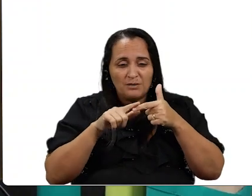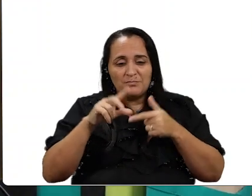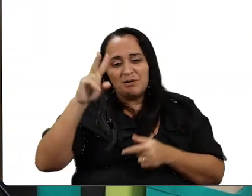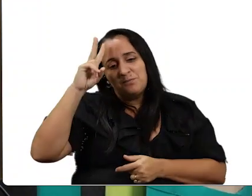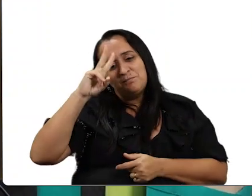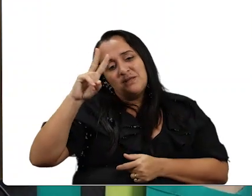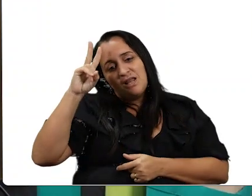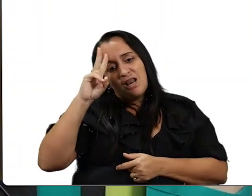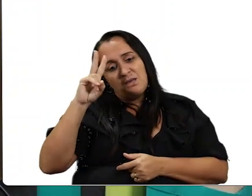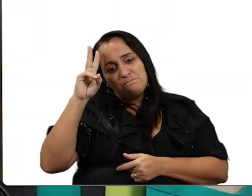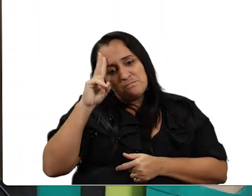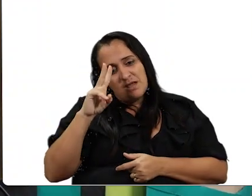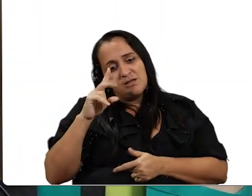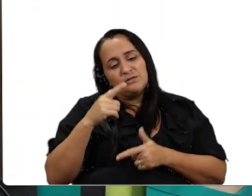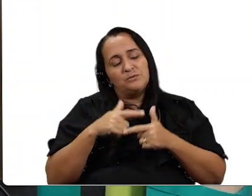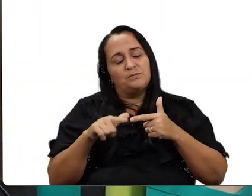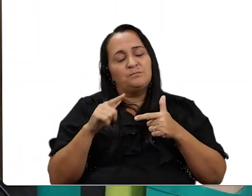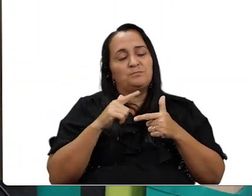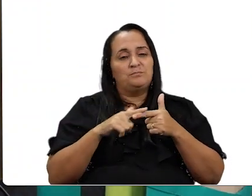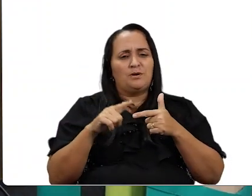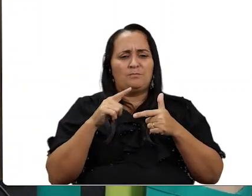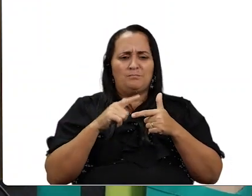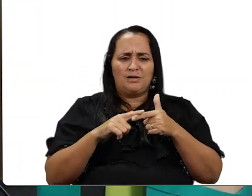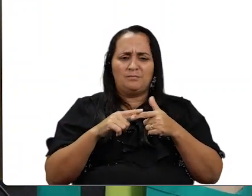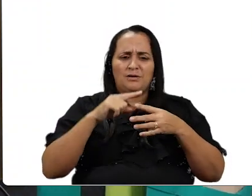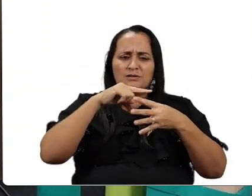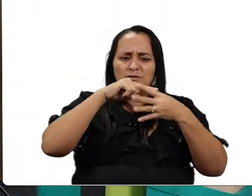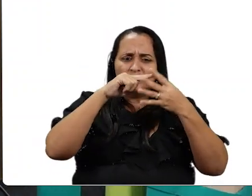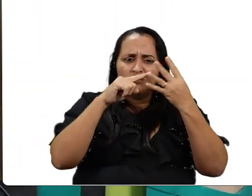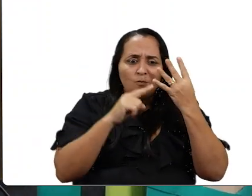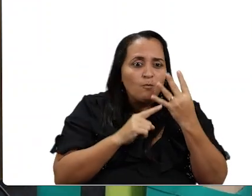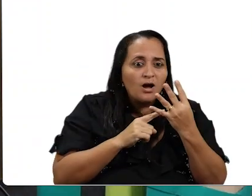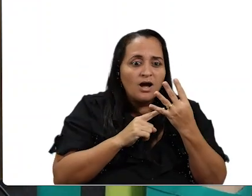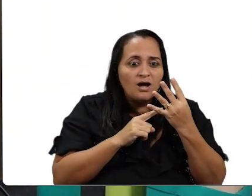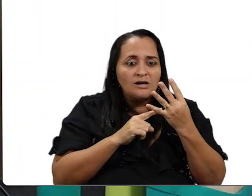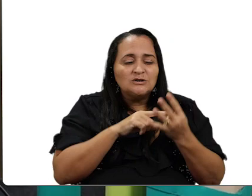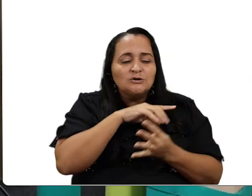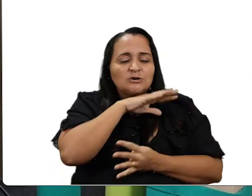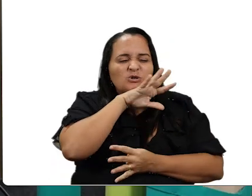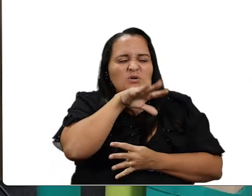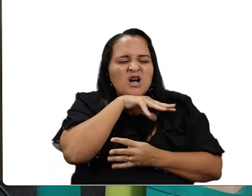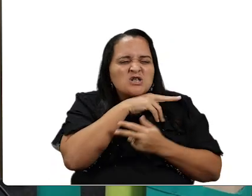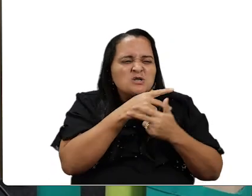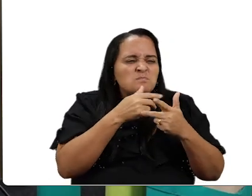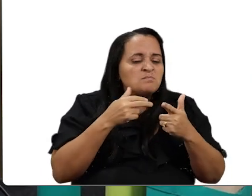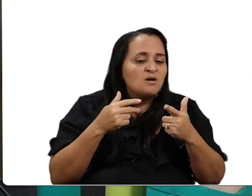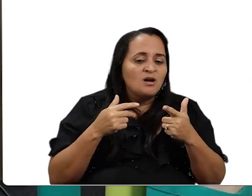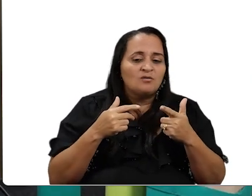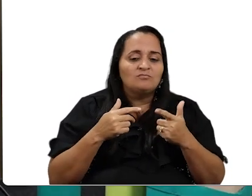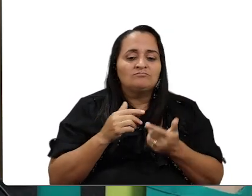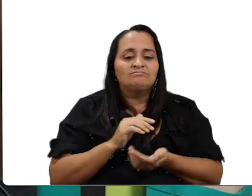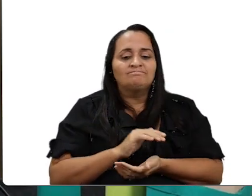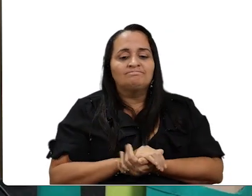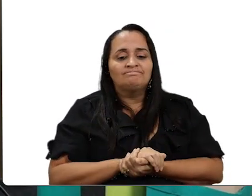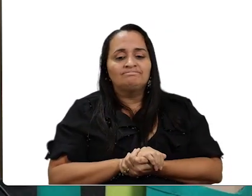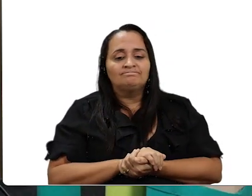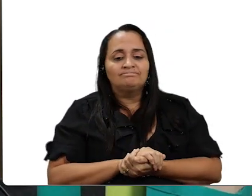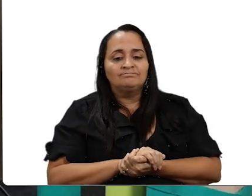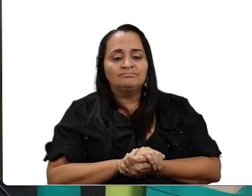me lembrei do problema que esses 4 animais enfrentam durante a história.